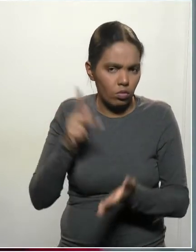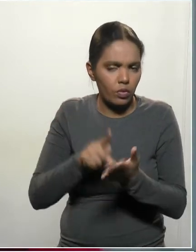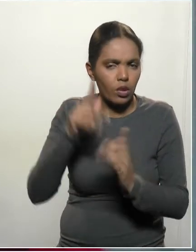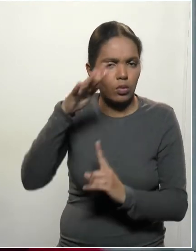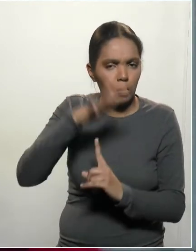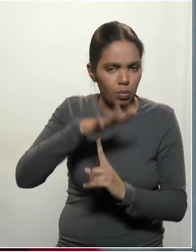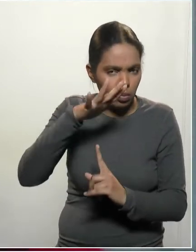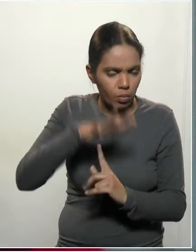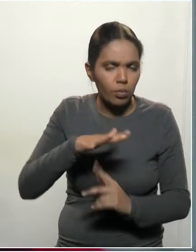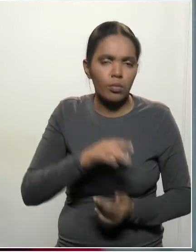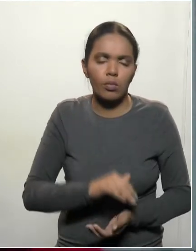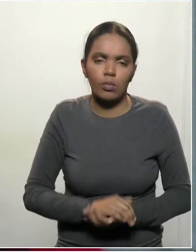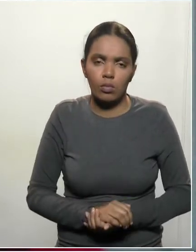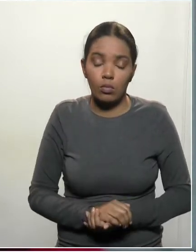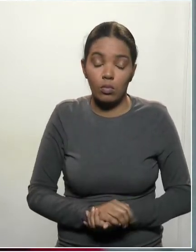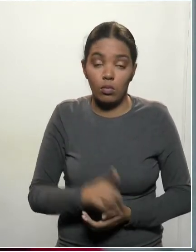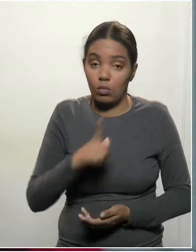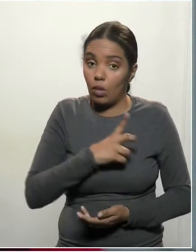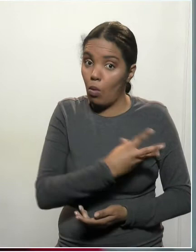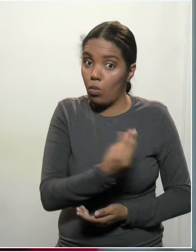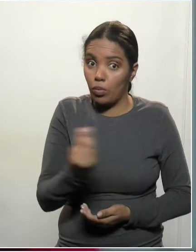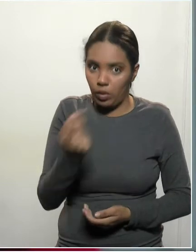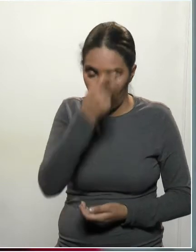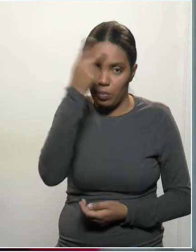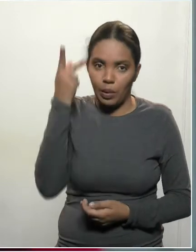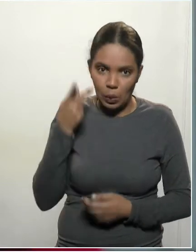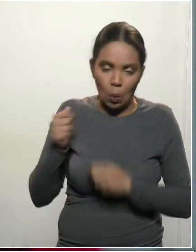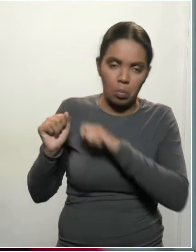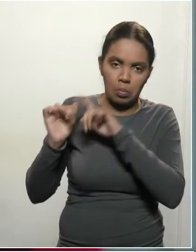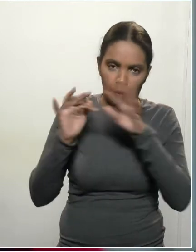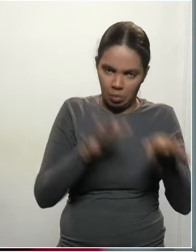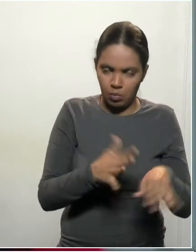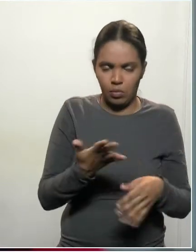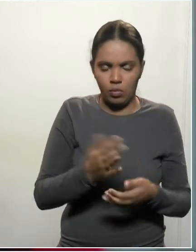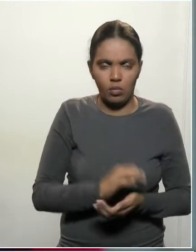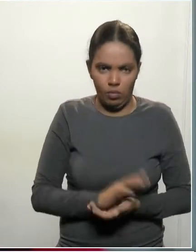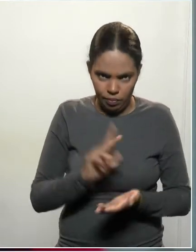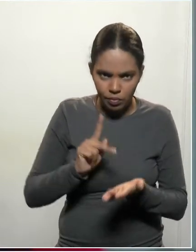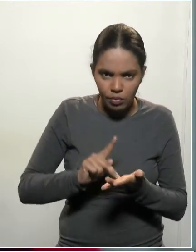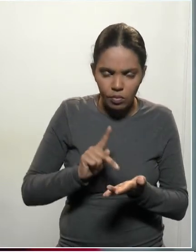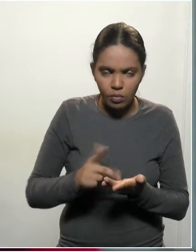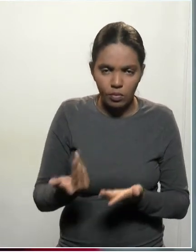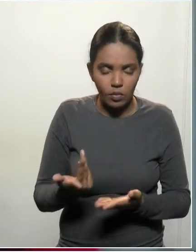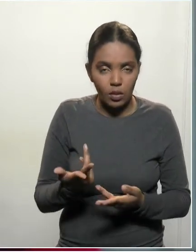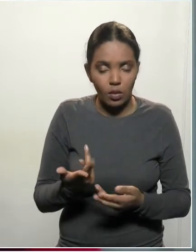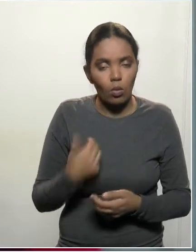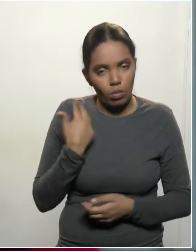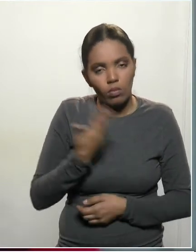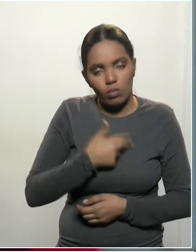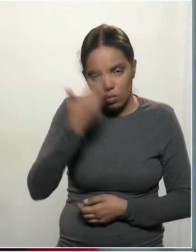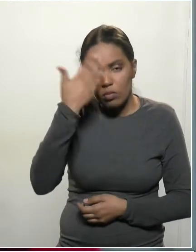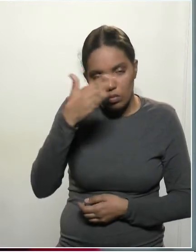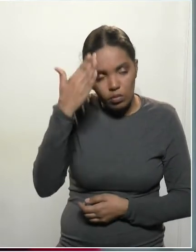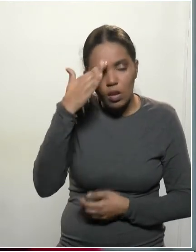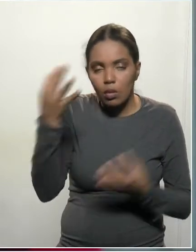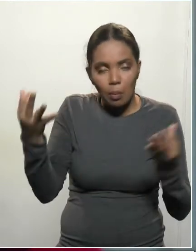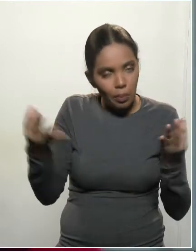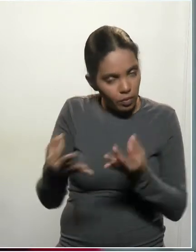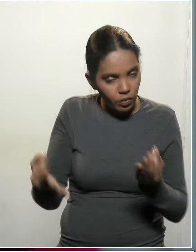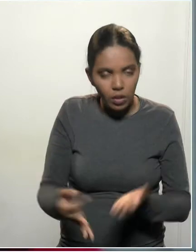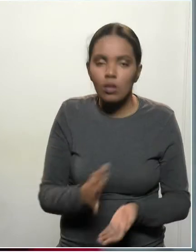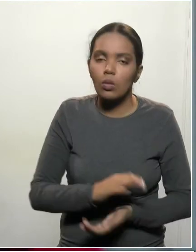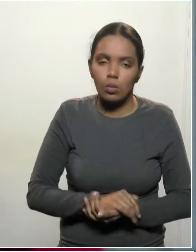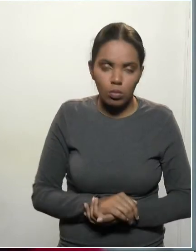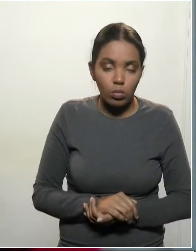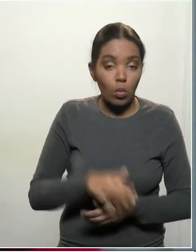estado do Paraná com os excessos, não é verdade? E entendemos perfeitamente a situação